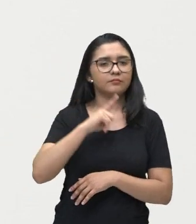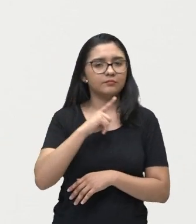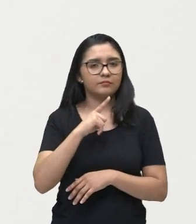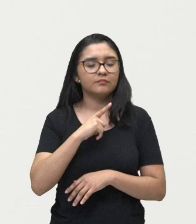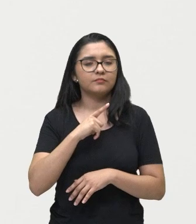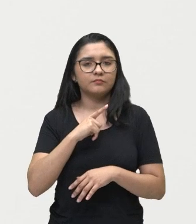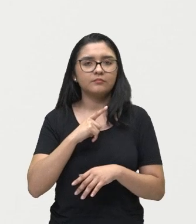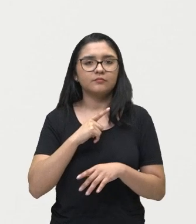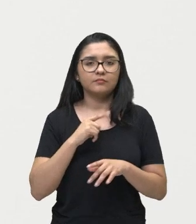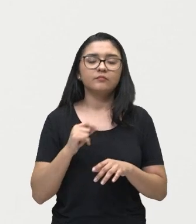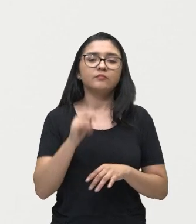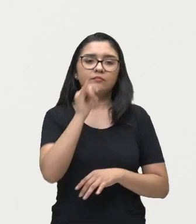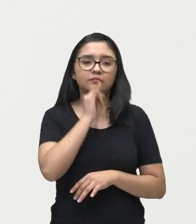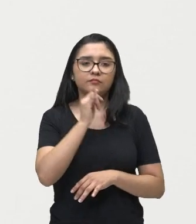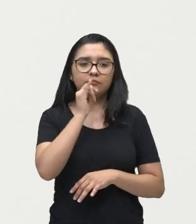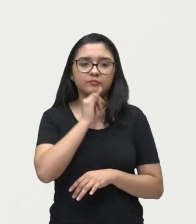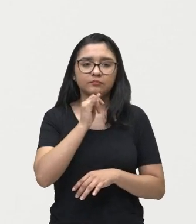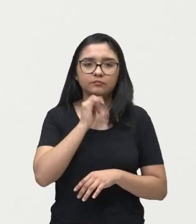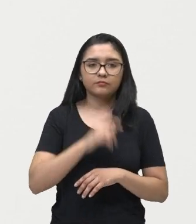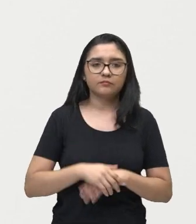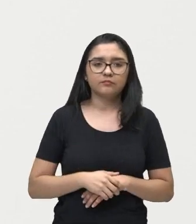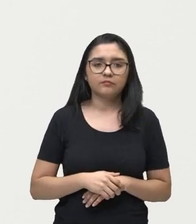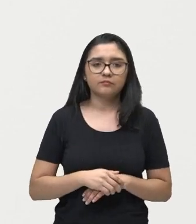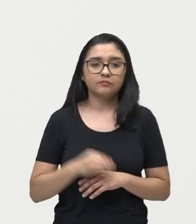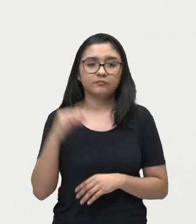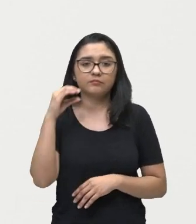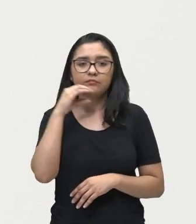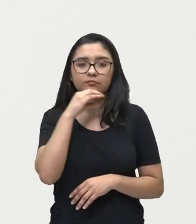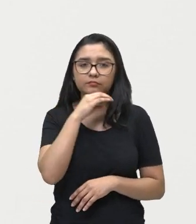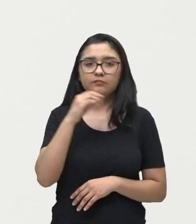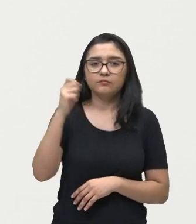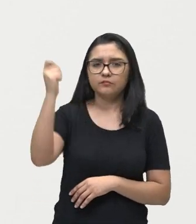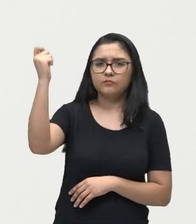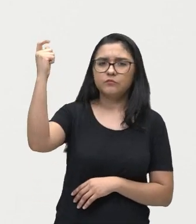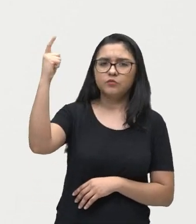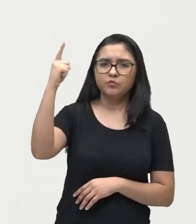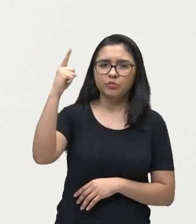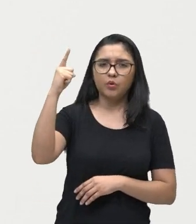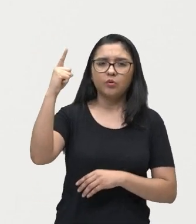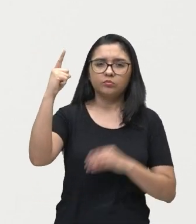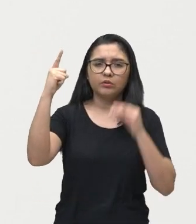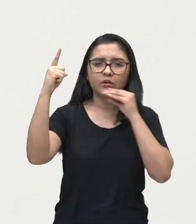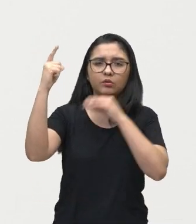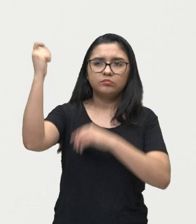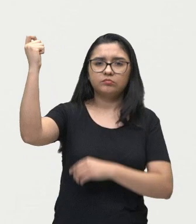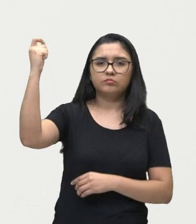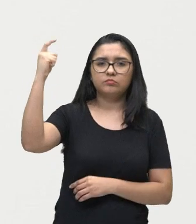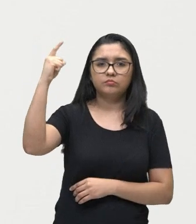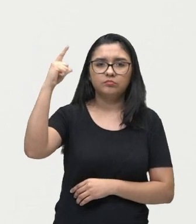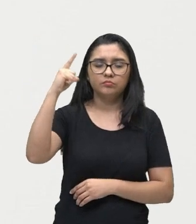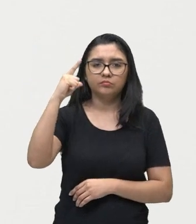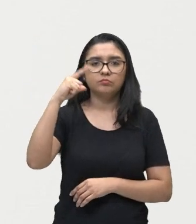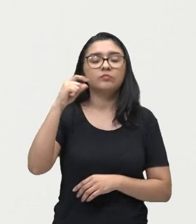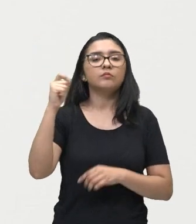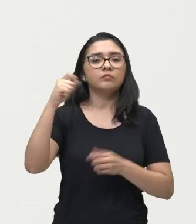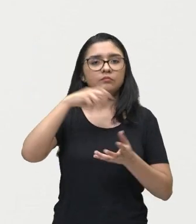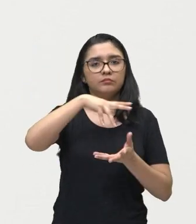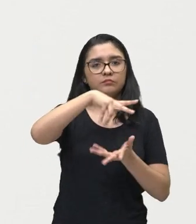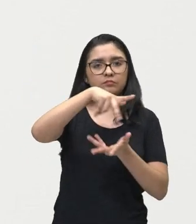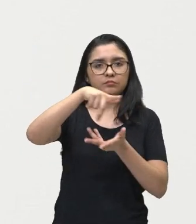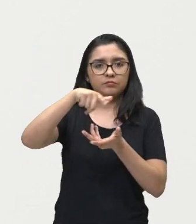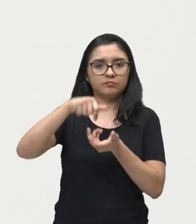radiação térmica. O calor enviado do Sol para a Terra,